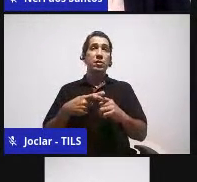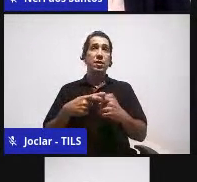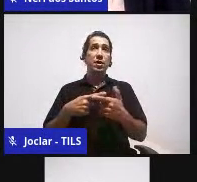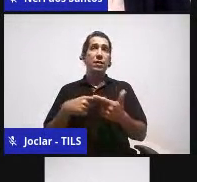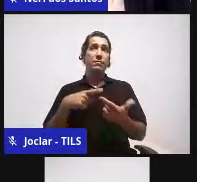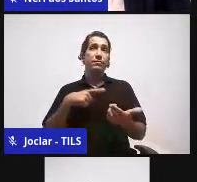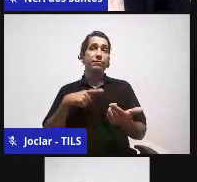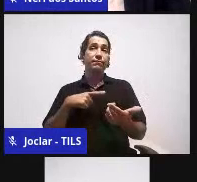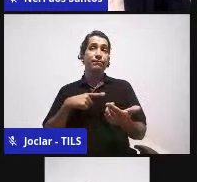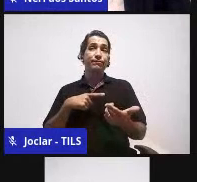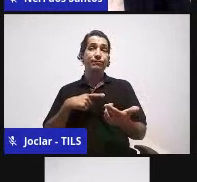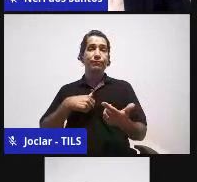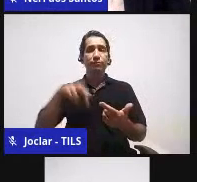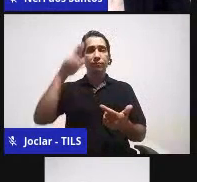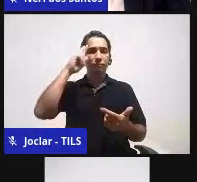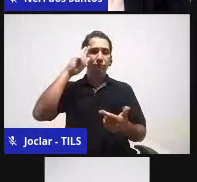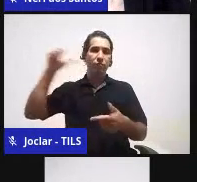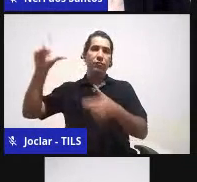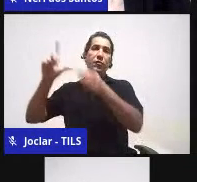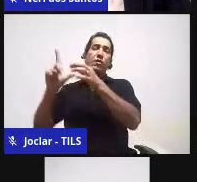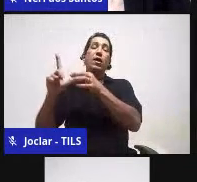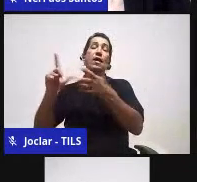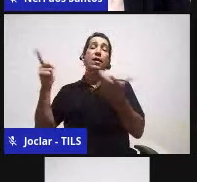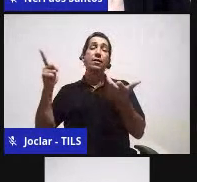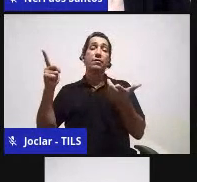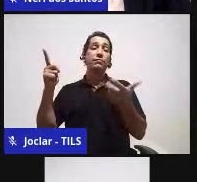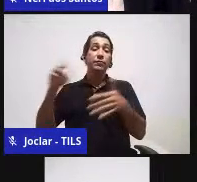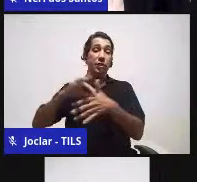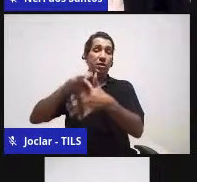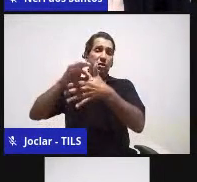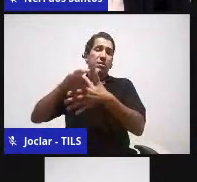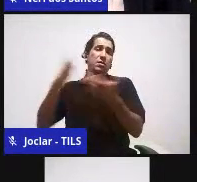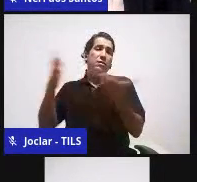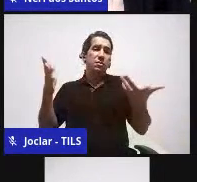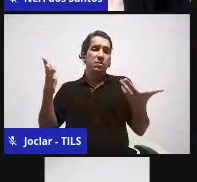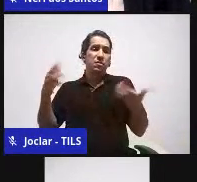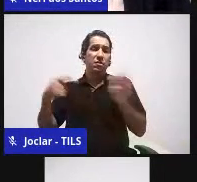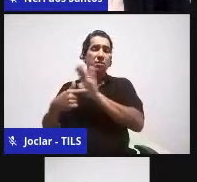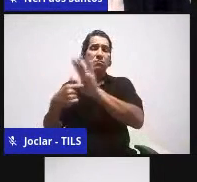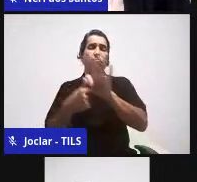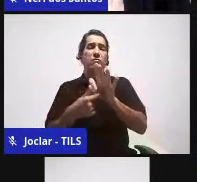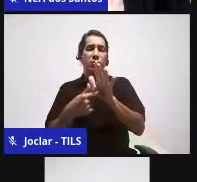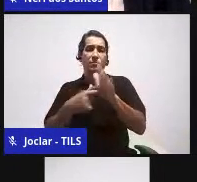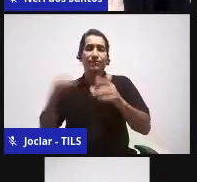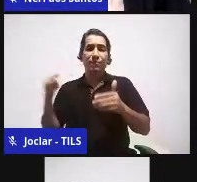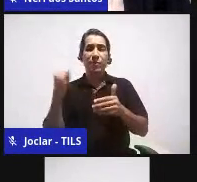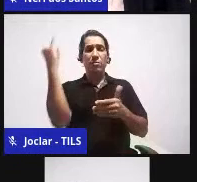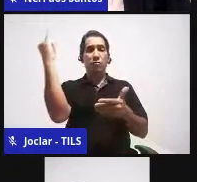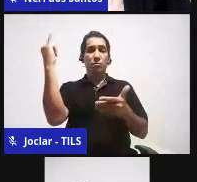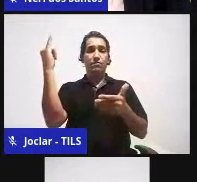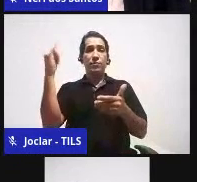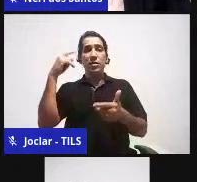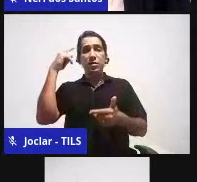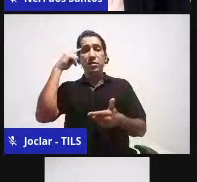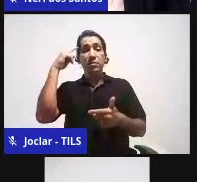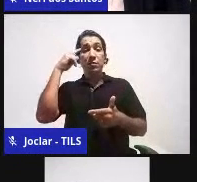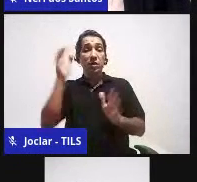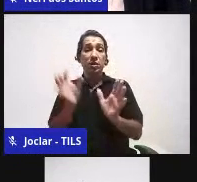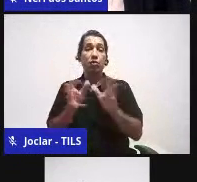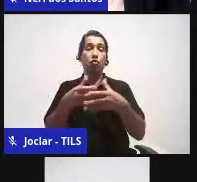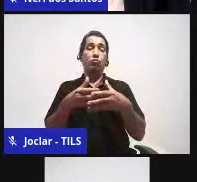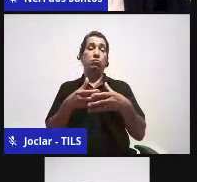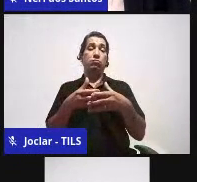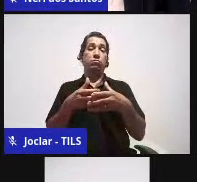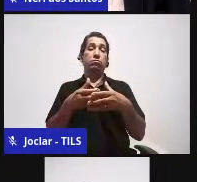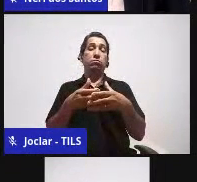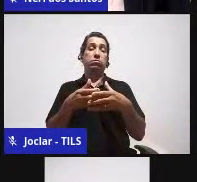pelo exemplo, que quando você se preocupa com o coletivo, aí a coisa, enquanto sociedade, a gente